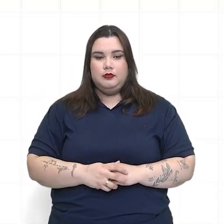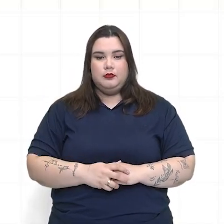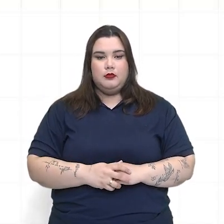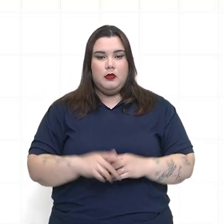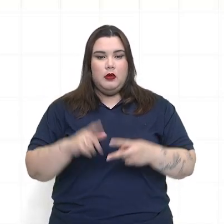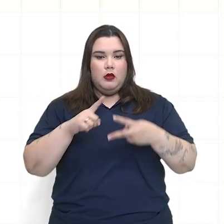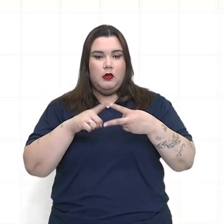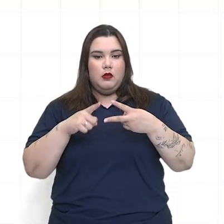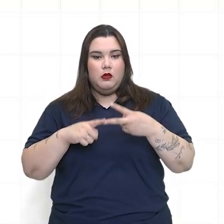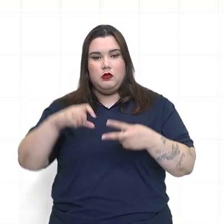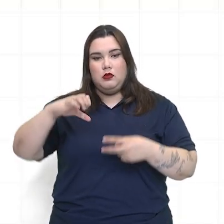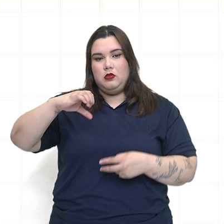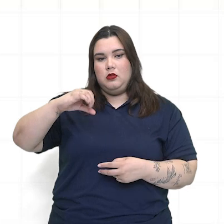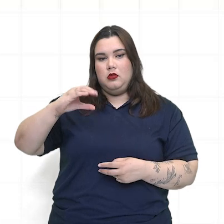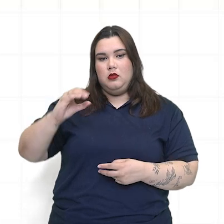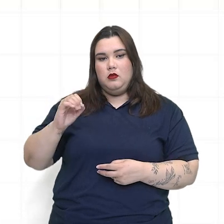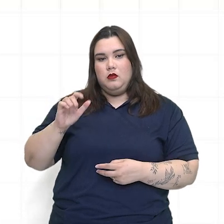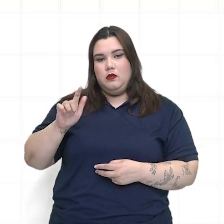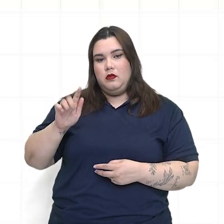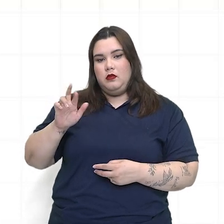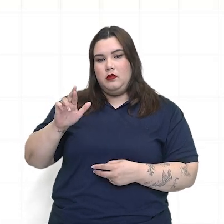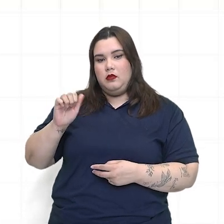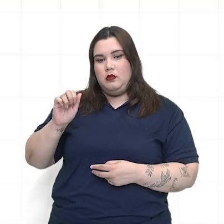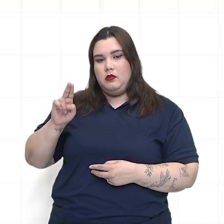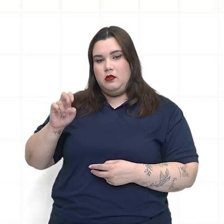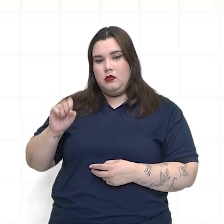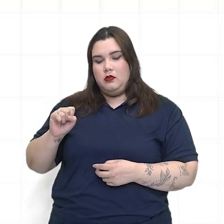ângulo de 90 graus.